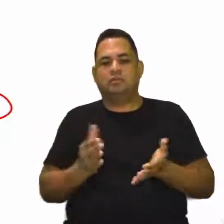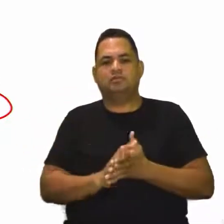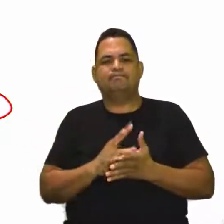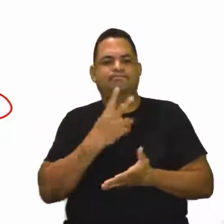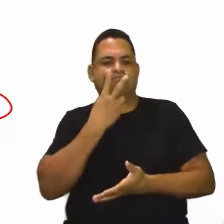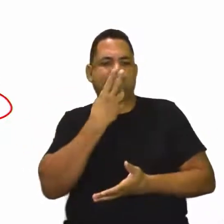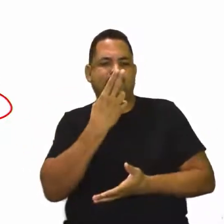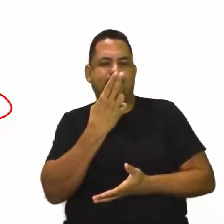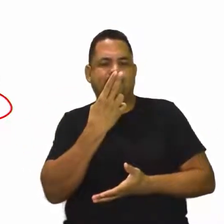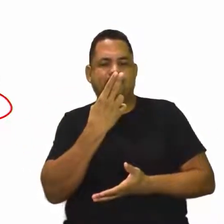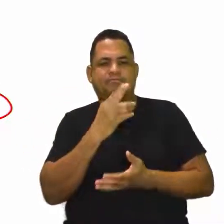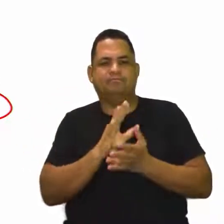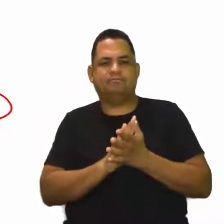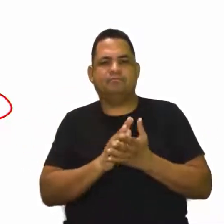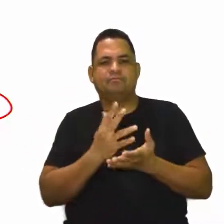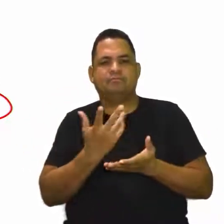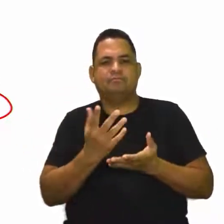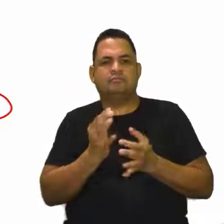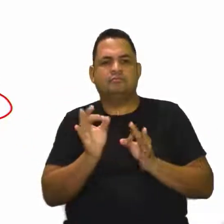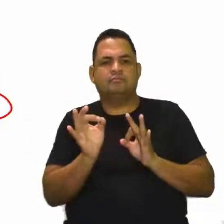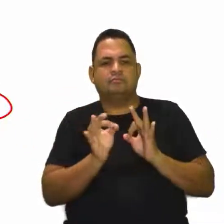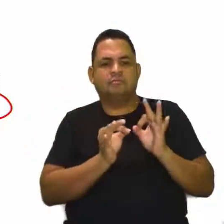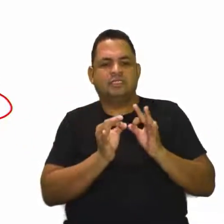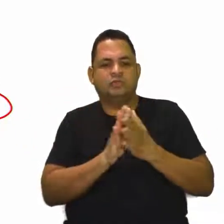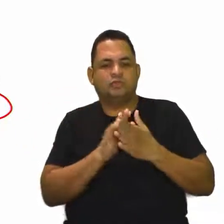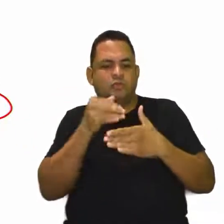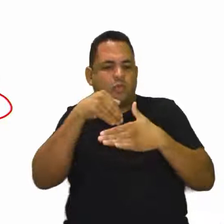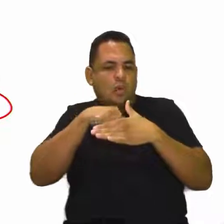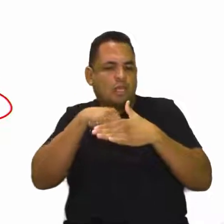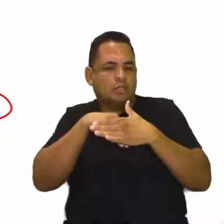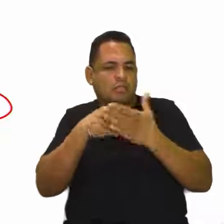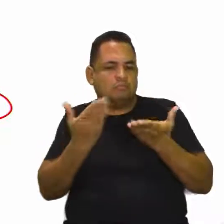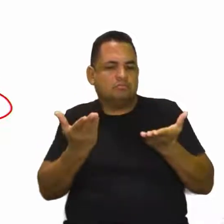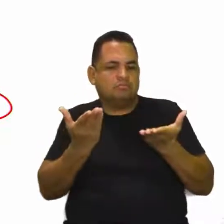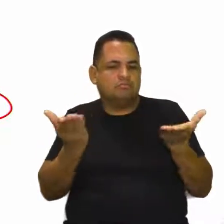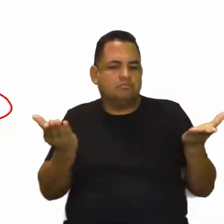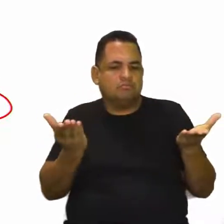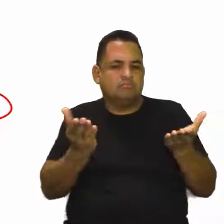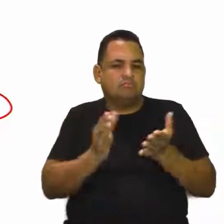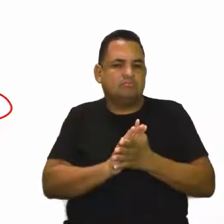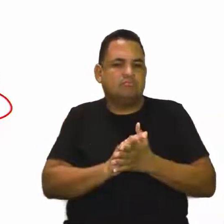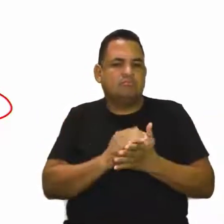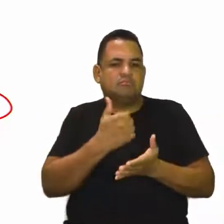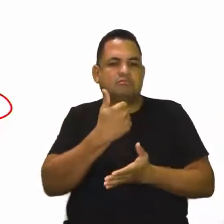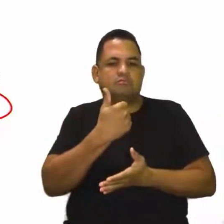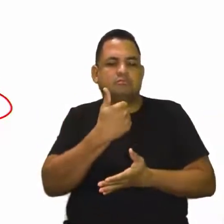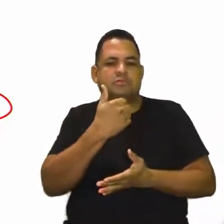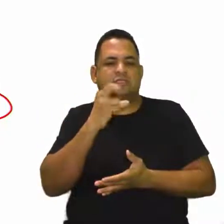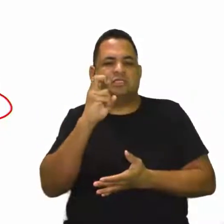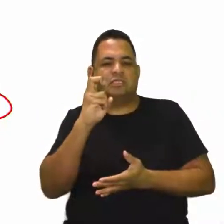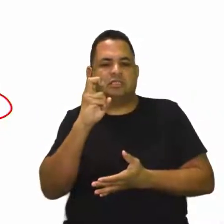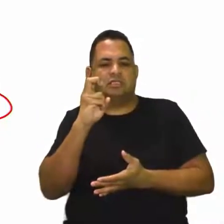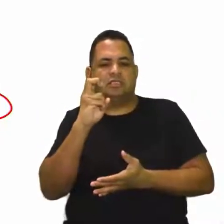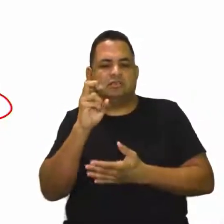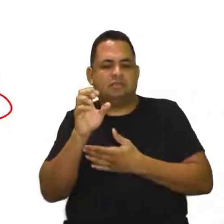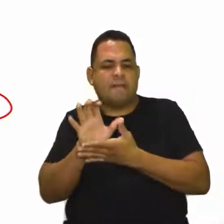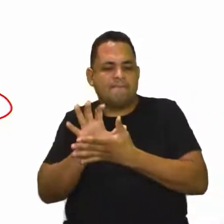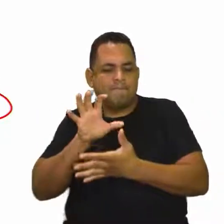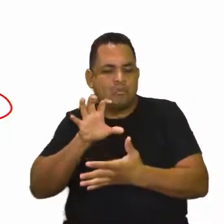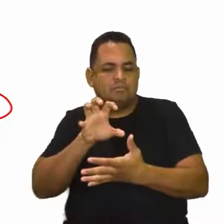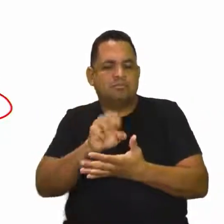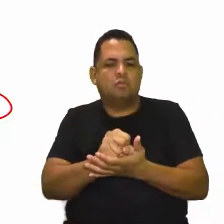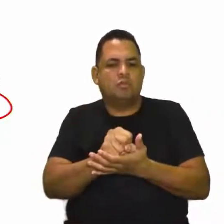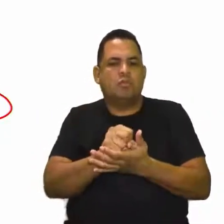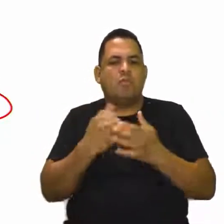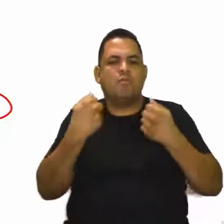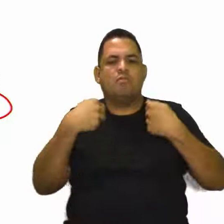já estavam assim, com a bala na agulha. Se 15 de novembro eles tomam o poder,